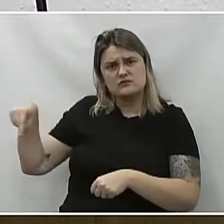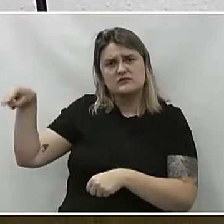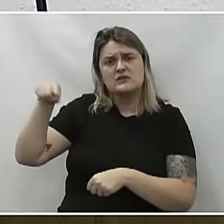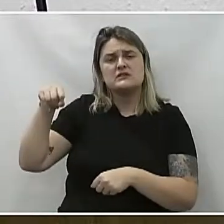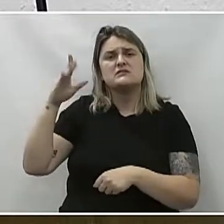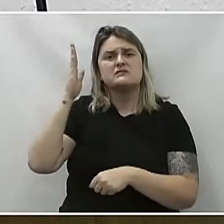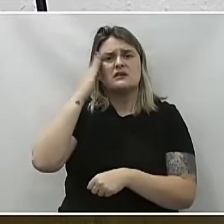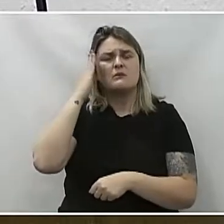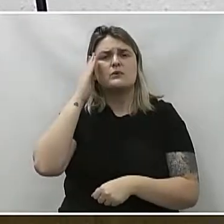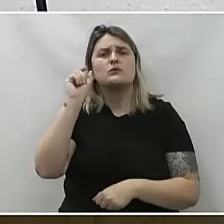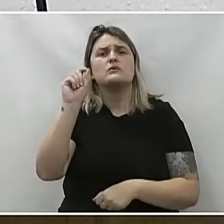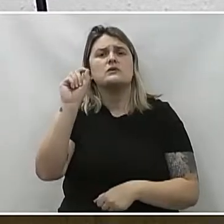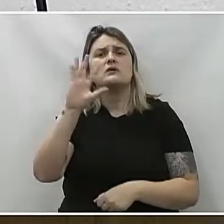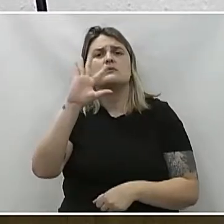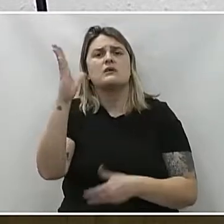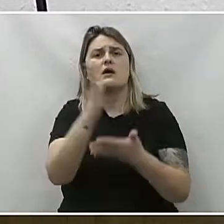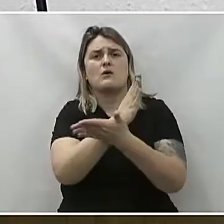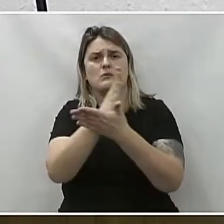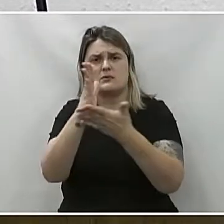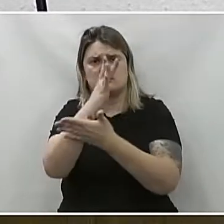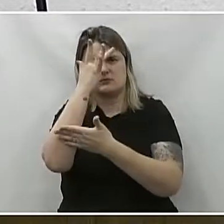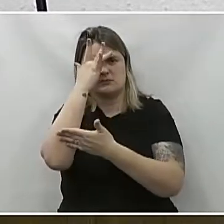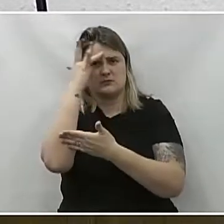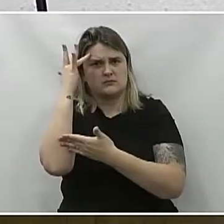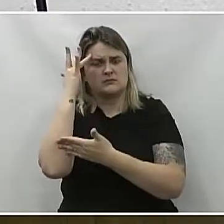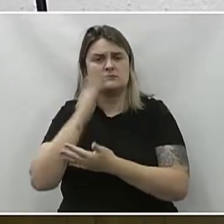a real noção do que acontece com algumas pessoas.